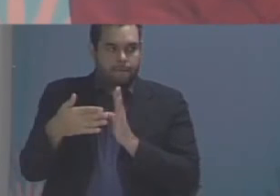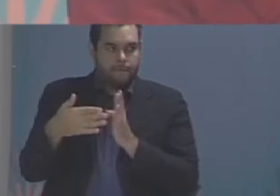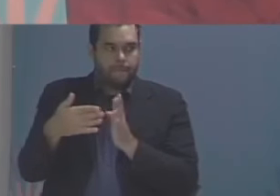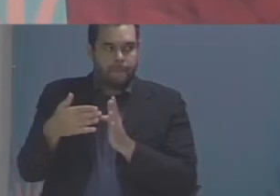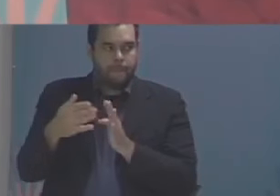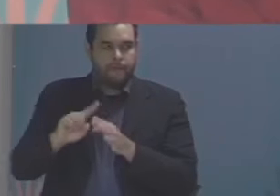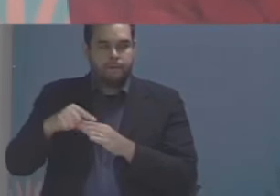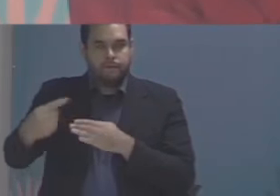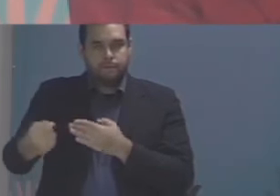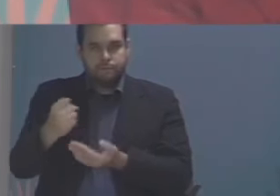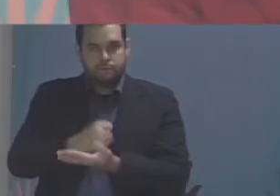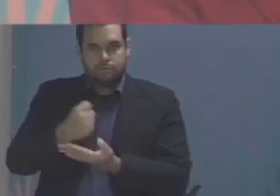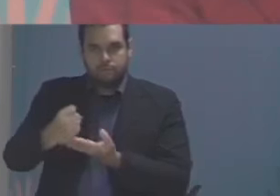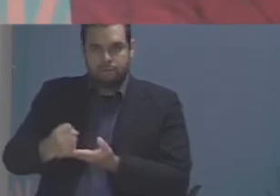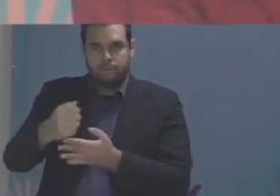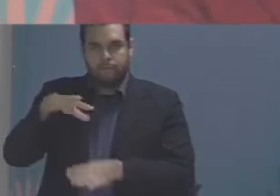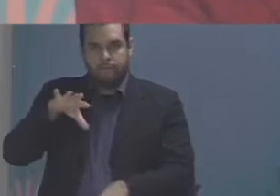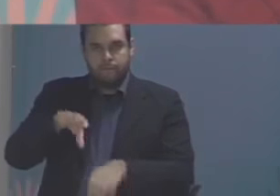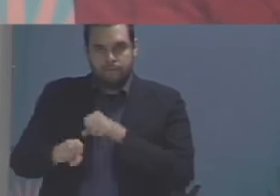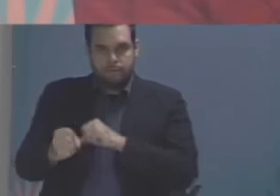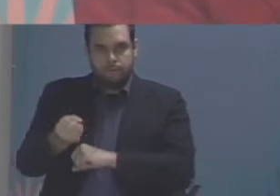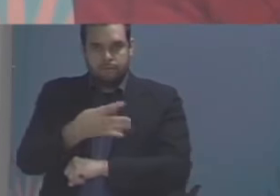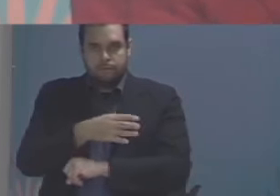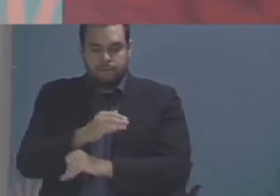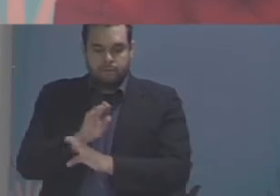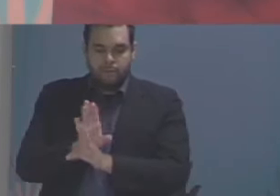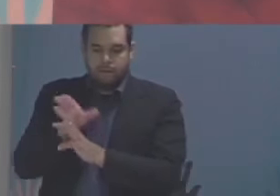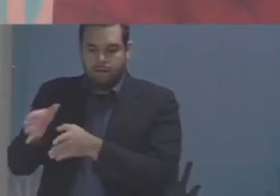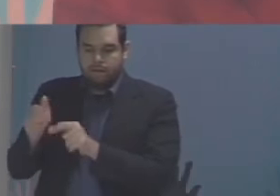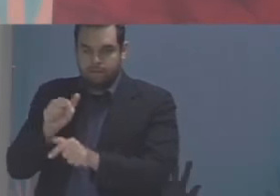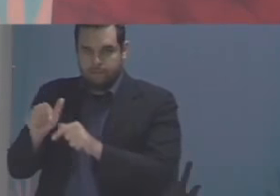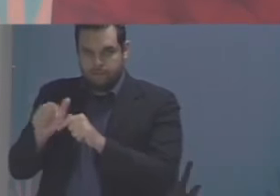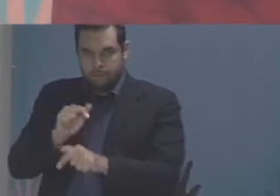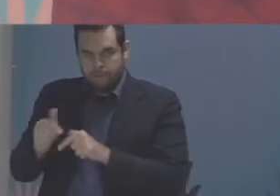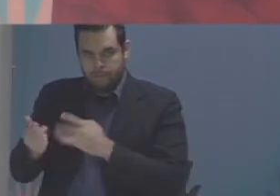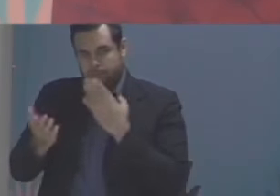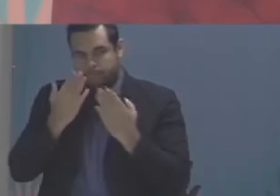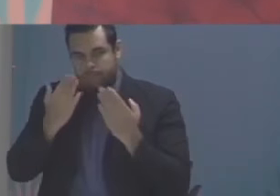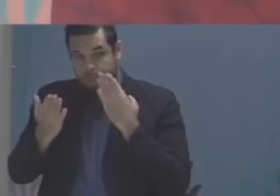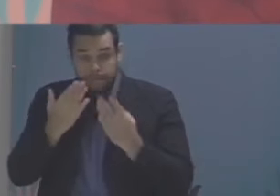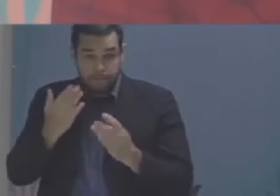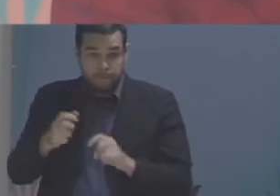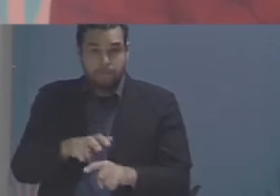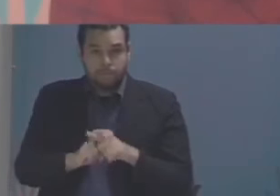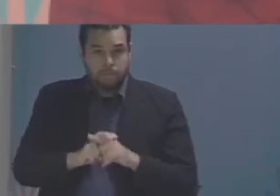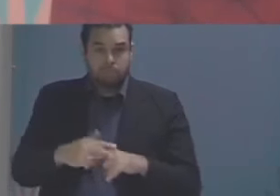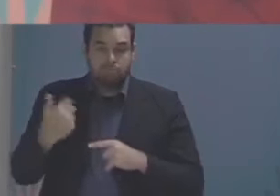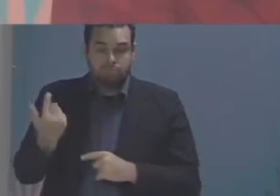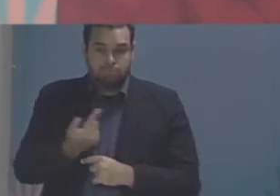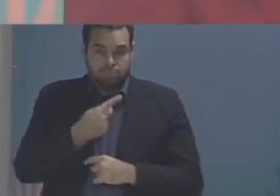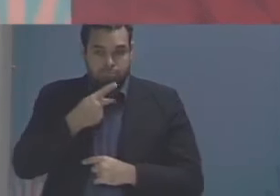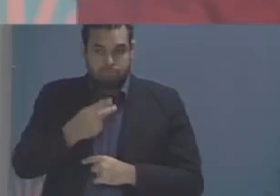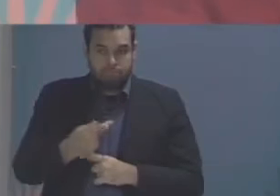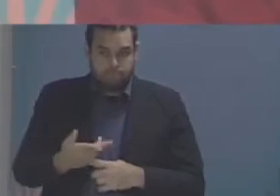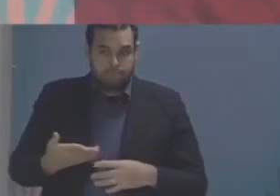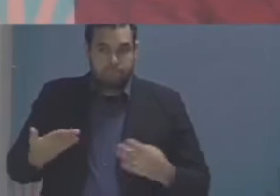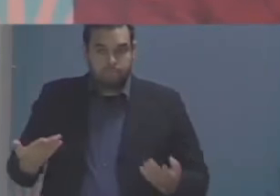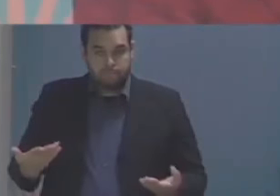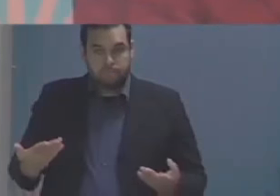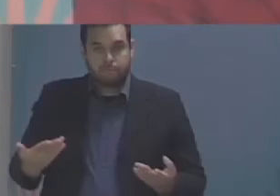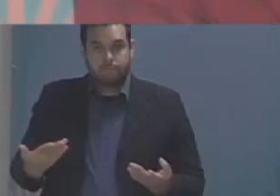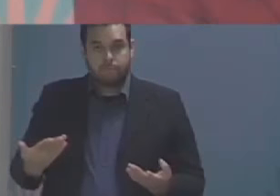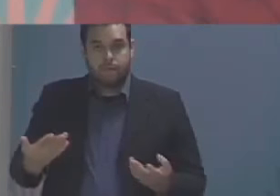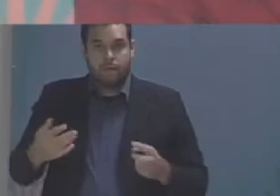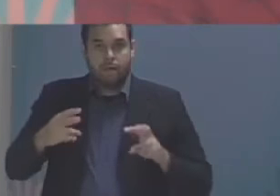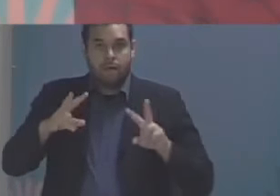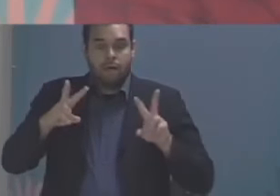posterior contratação, né, formação de um novo campo de trabalho para os psicólogos. Então, é disso que nós temos falado o tempo todo em relação